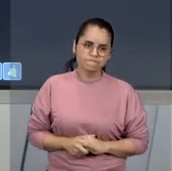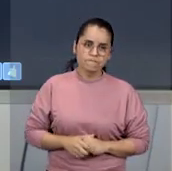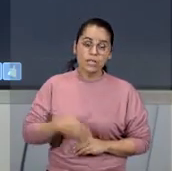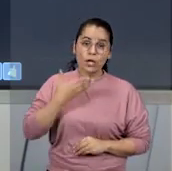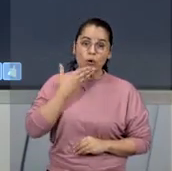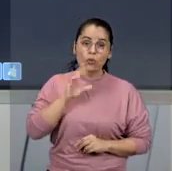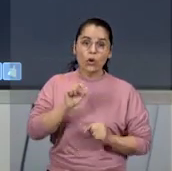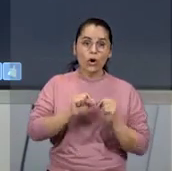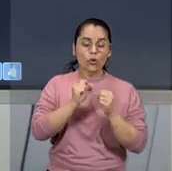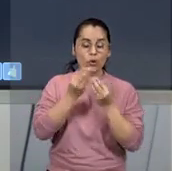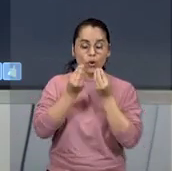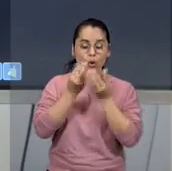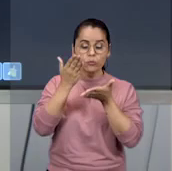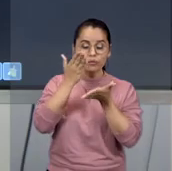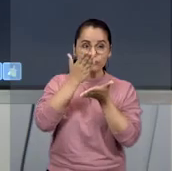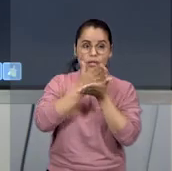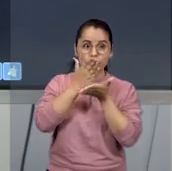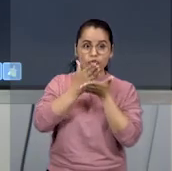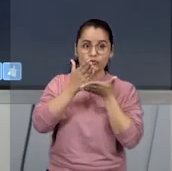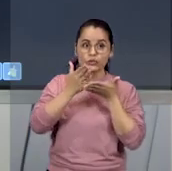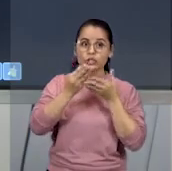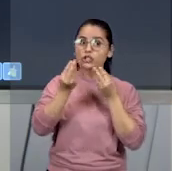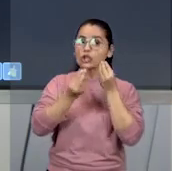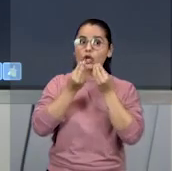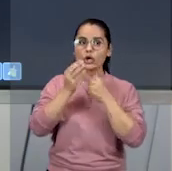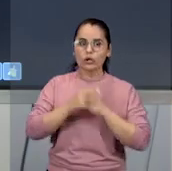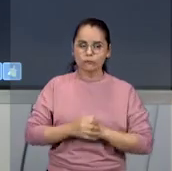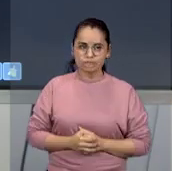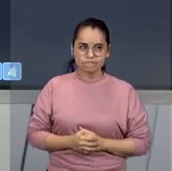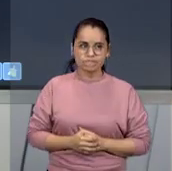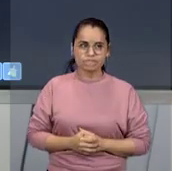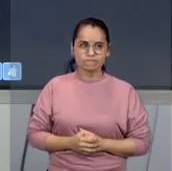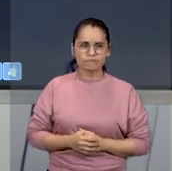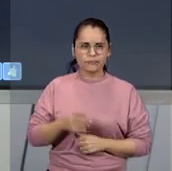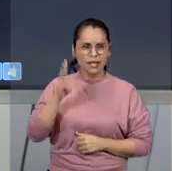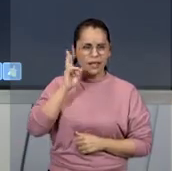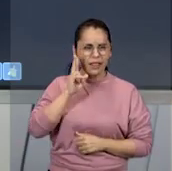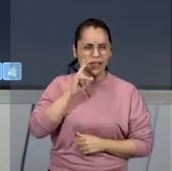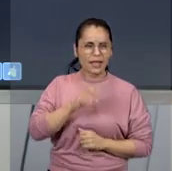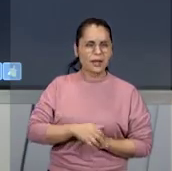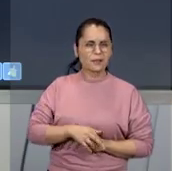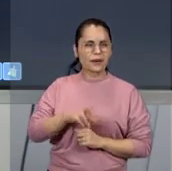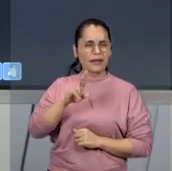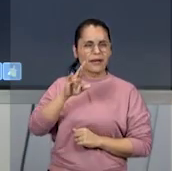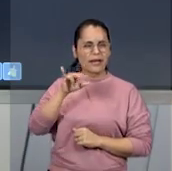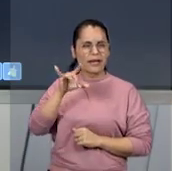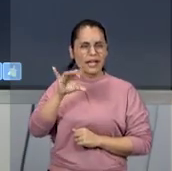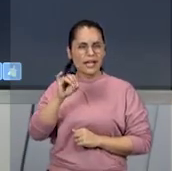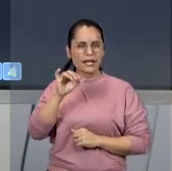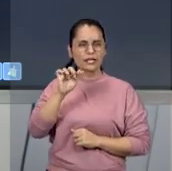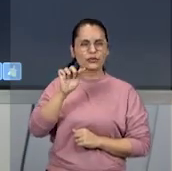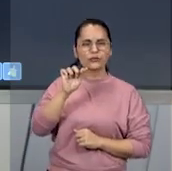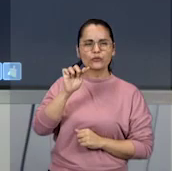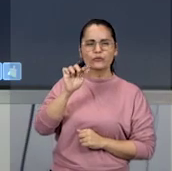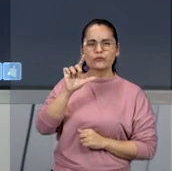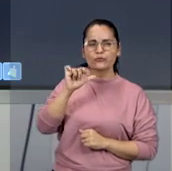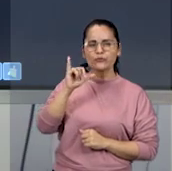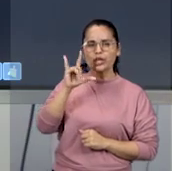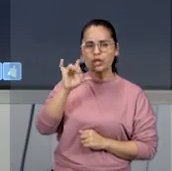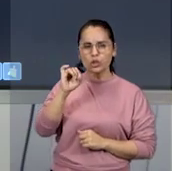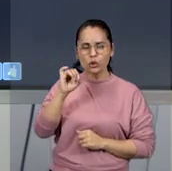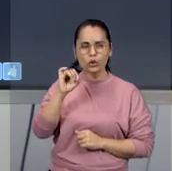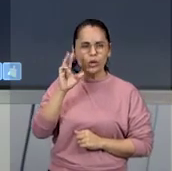Qual que é a subdivisão do filo cordata? Lembra? Reino, filo, reino animal, filo,